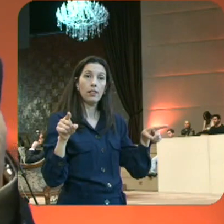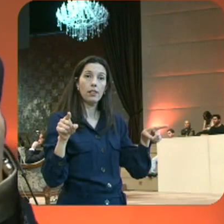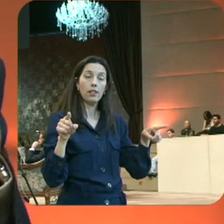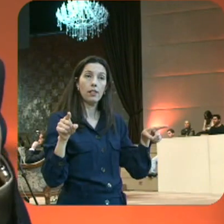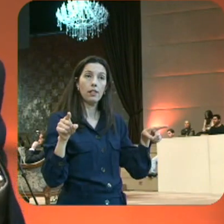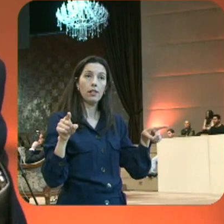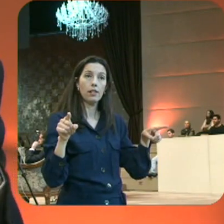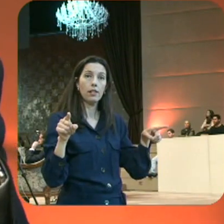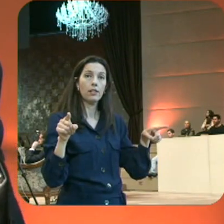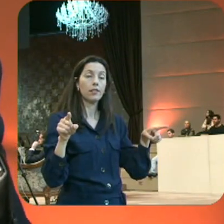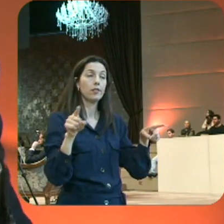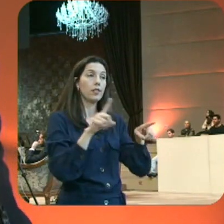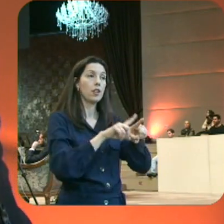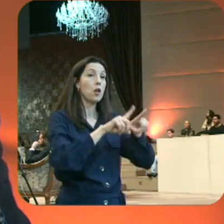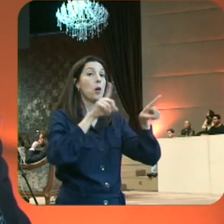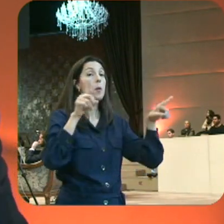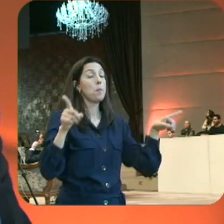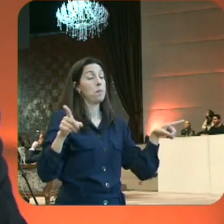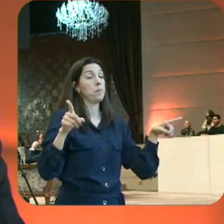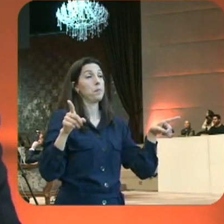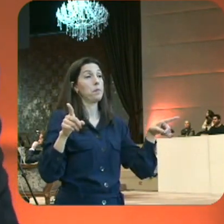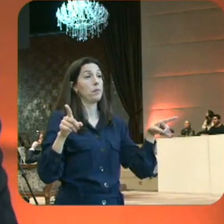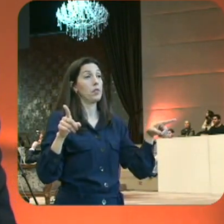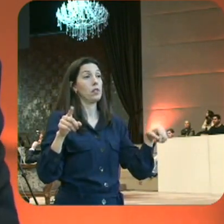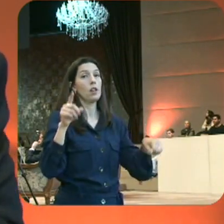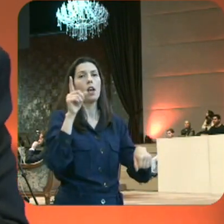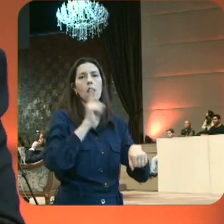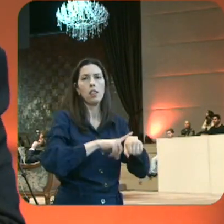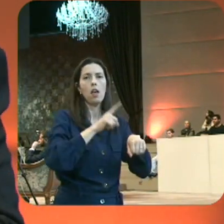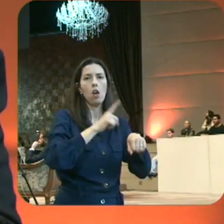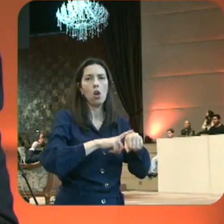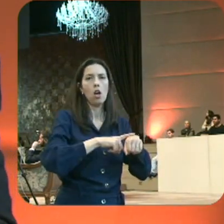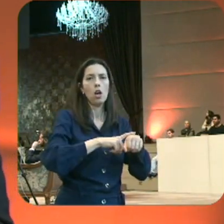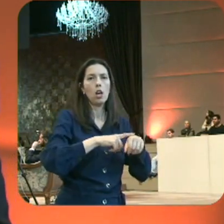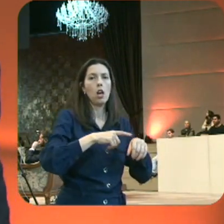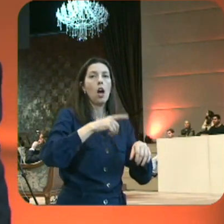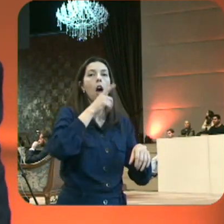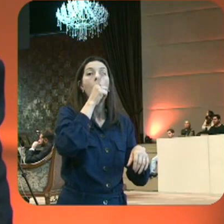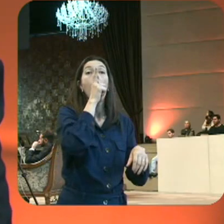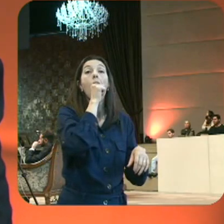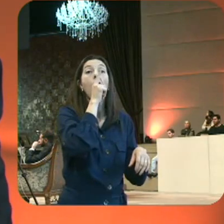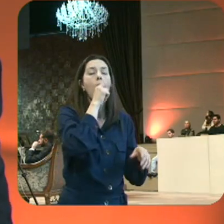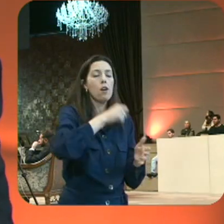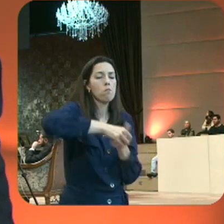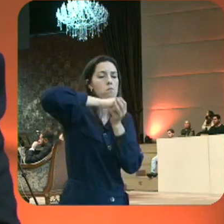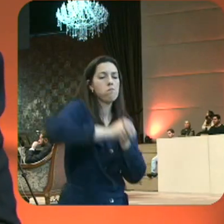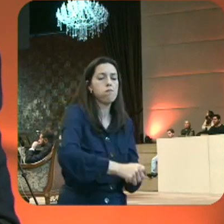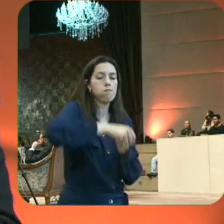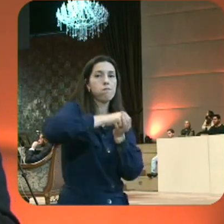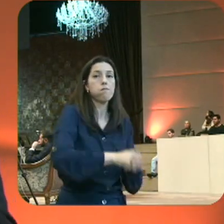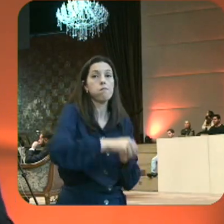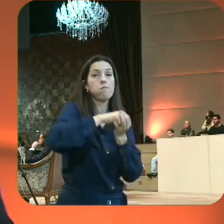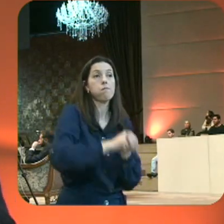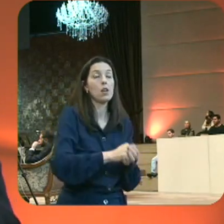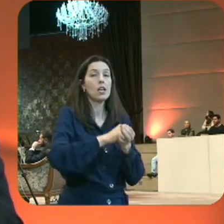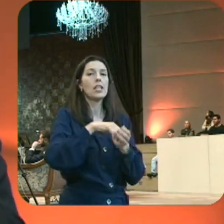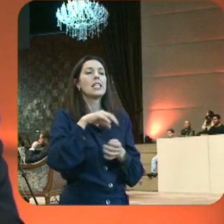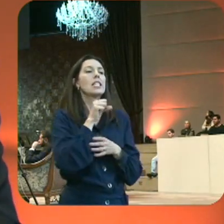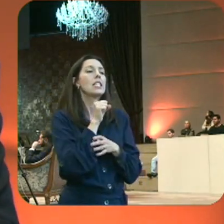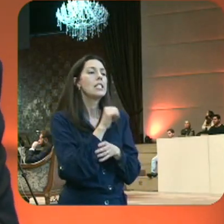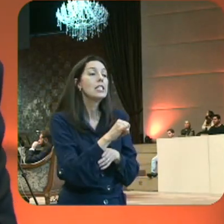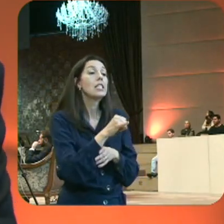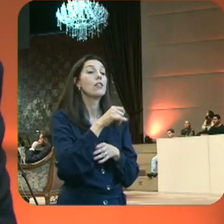a membrana que faz sair, puxar a água, está seca. E se você